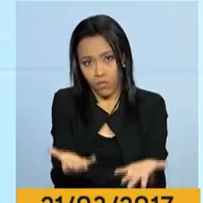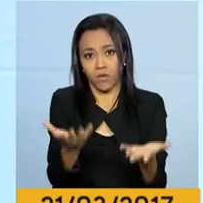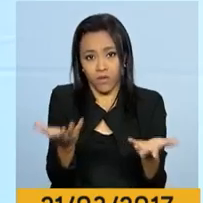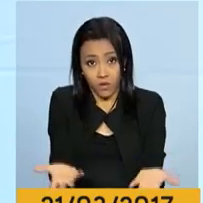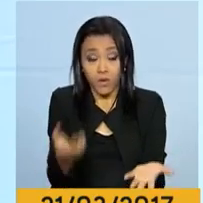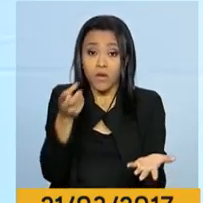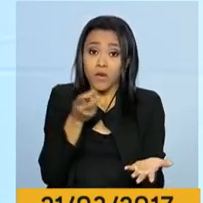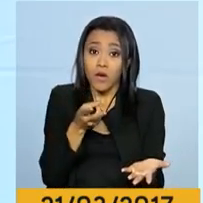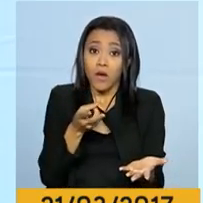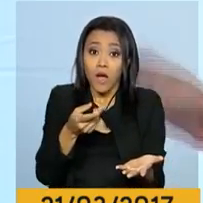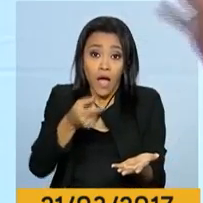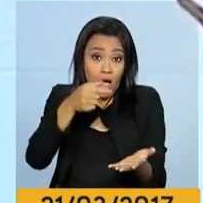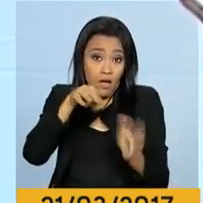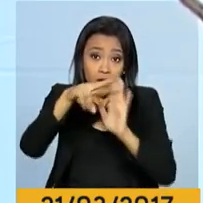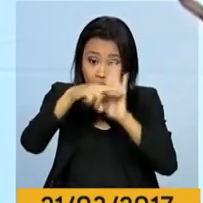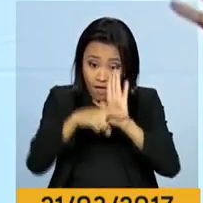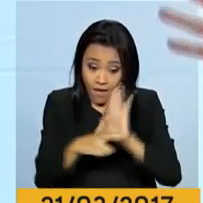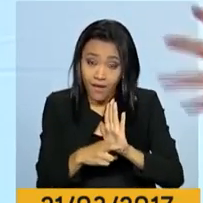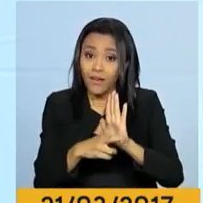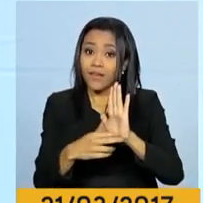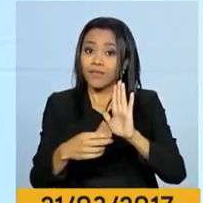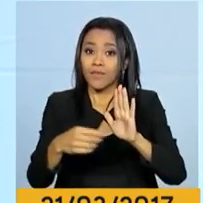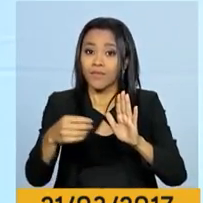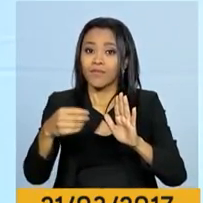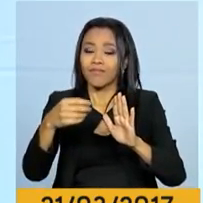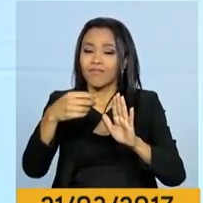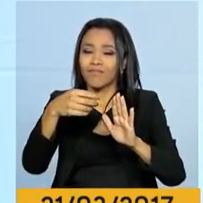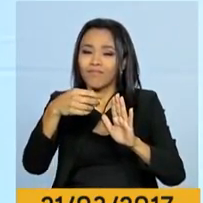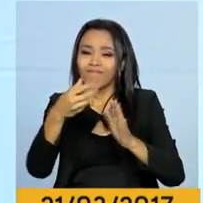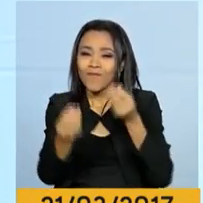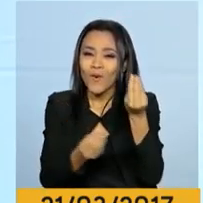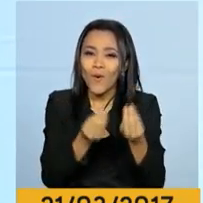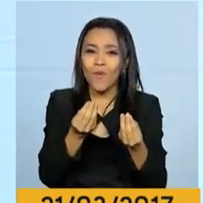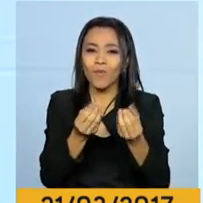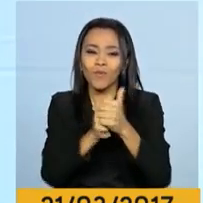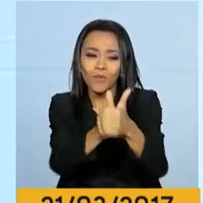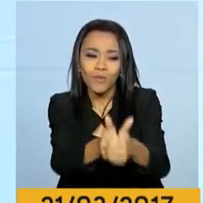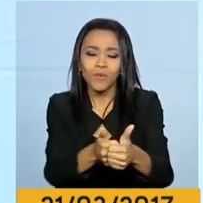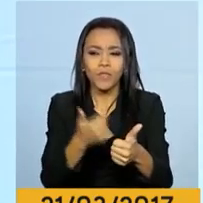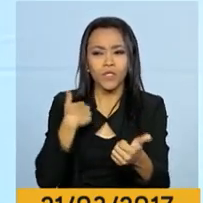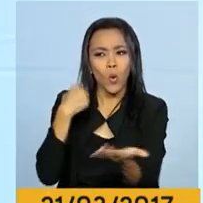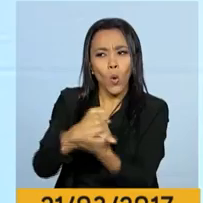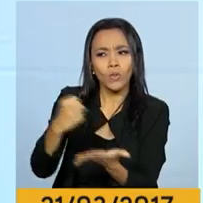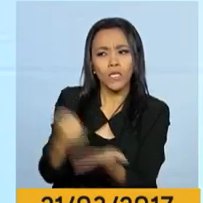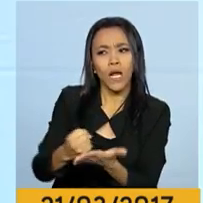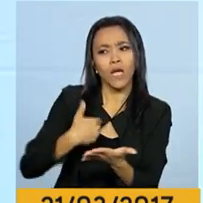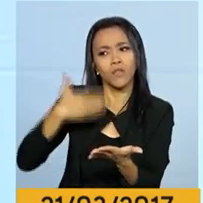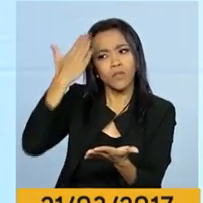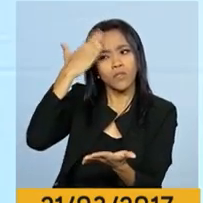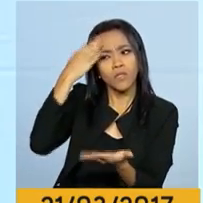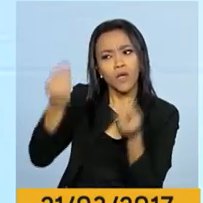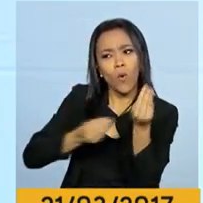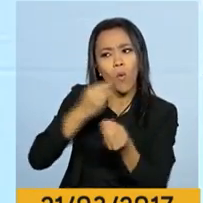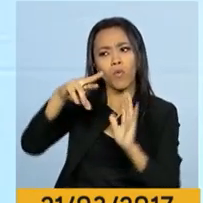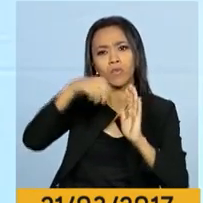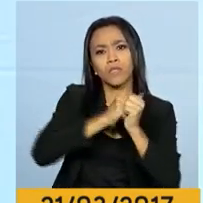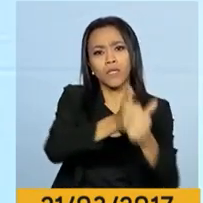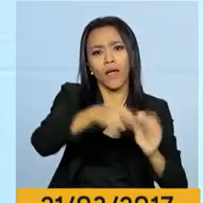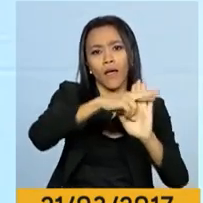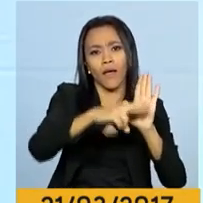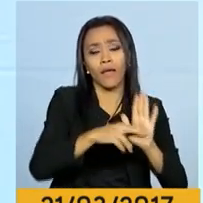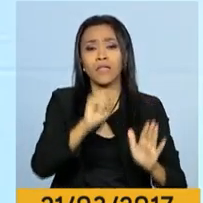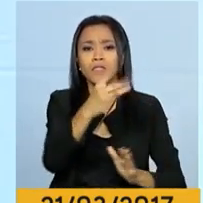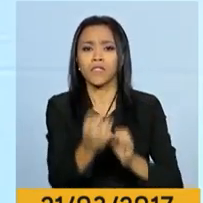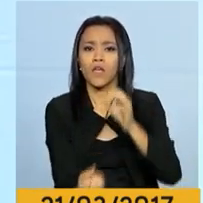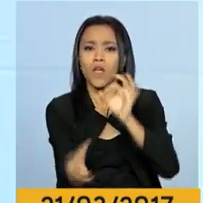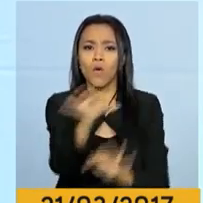que ele fixa as regras do jogo. Se eu contrato alguém, eu sei quais são as regras do jogo. Se eu constituo uma empresa, eu